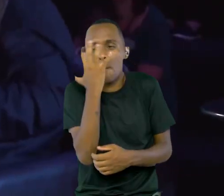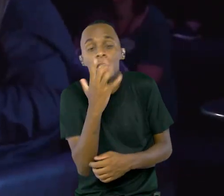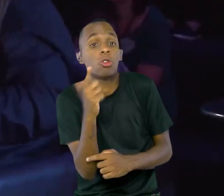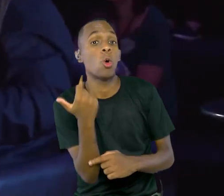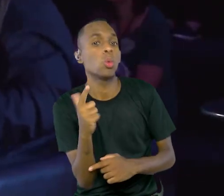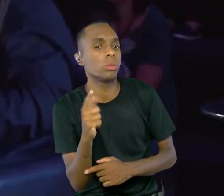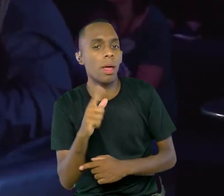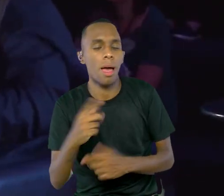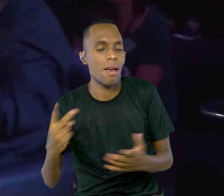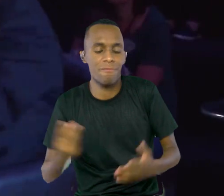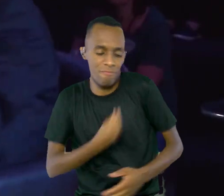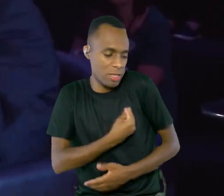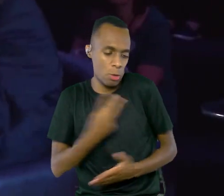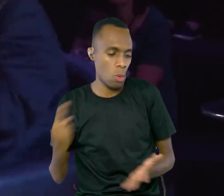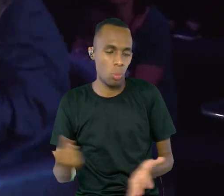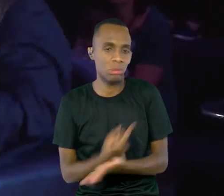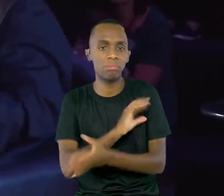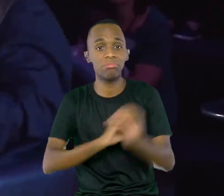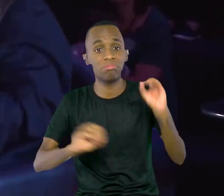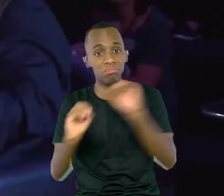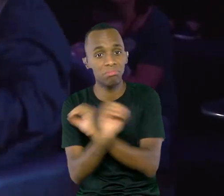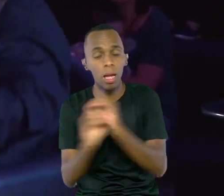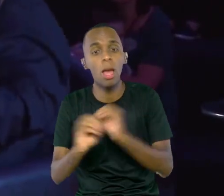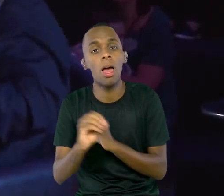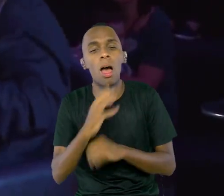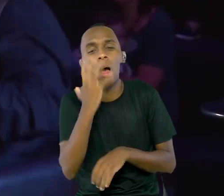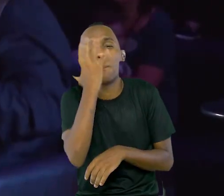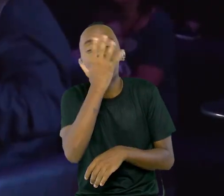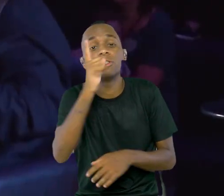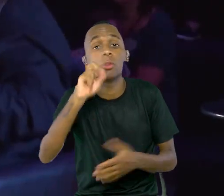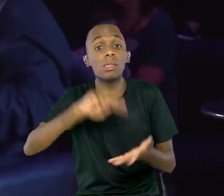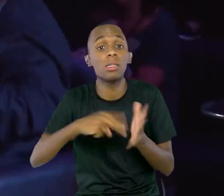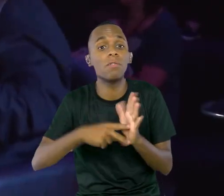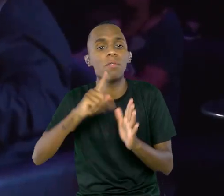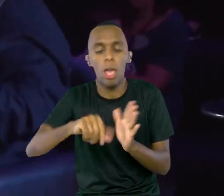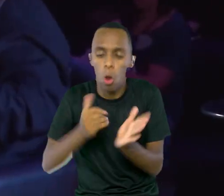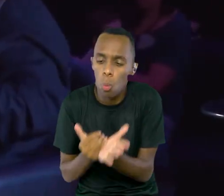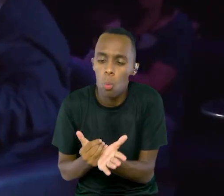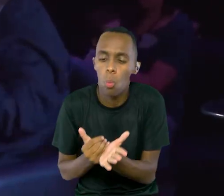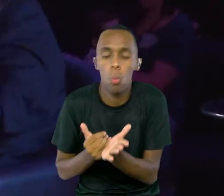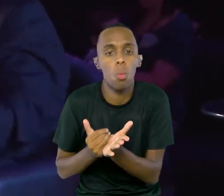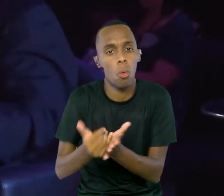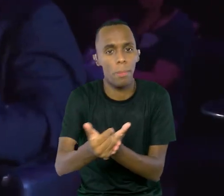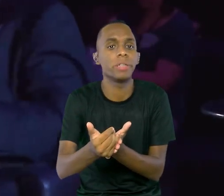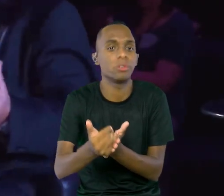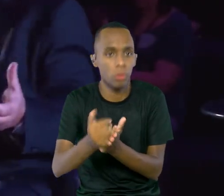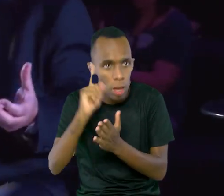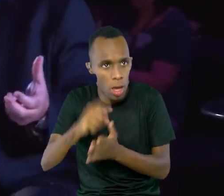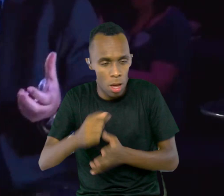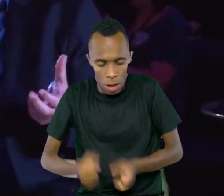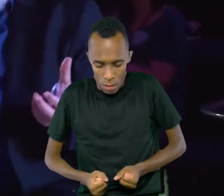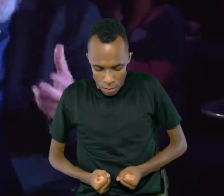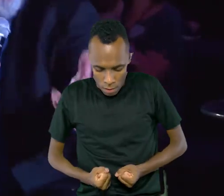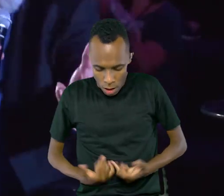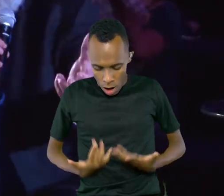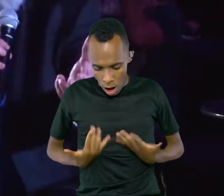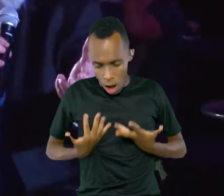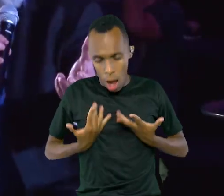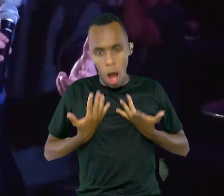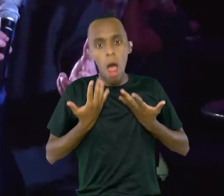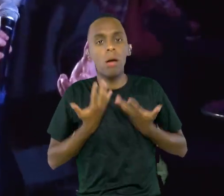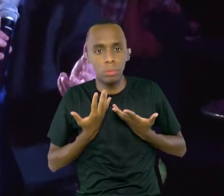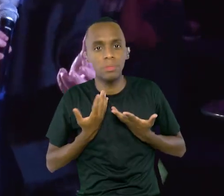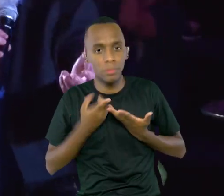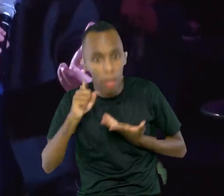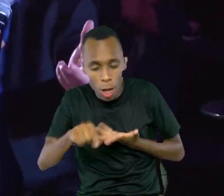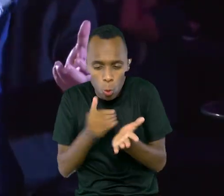a paixão, a vida não acontece. A paixão é exatamente aquilo que dá partida, aquilo que